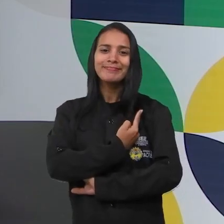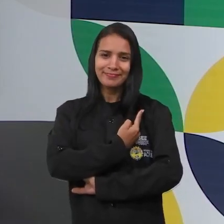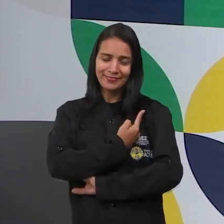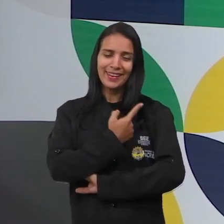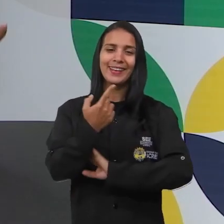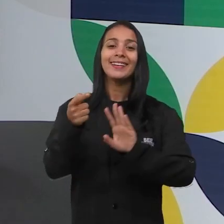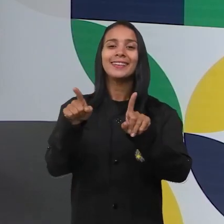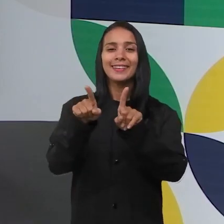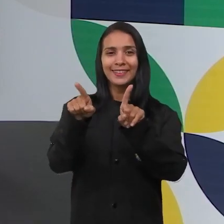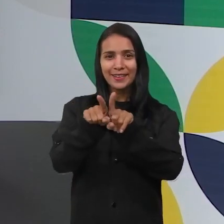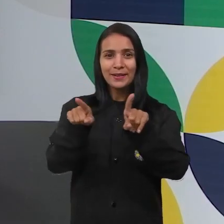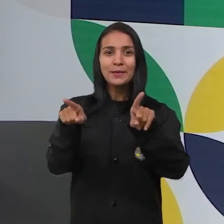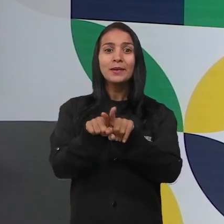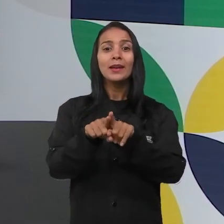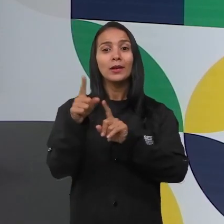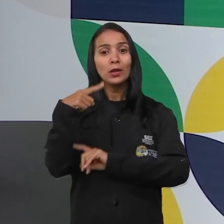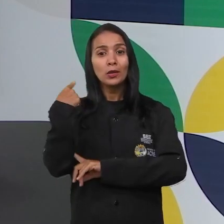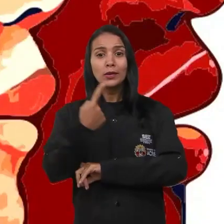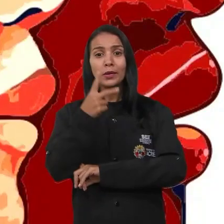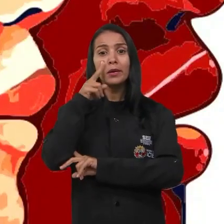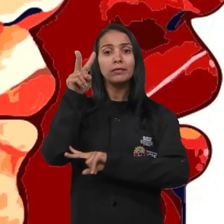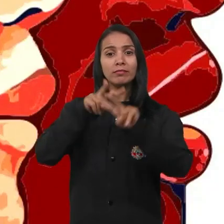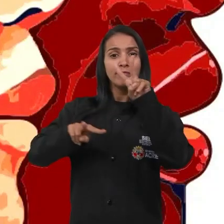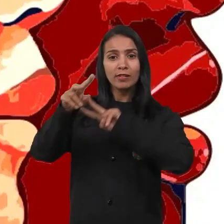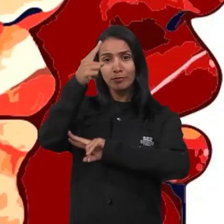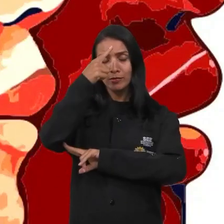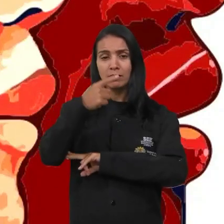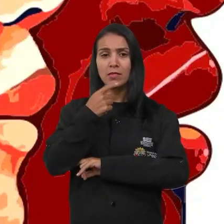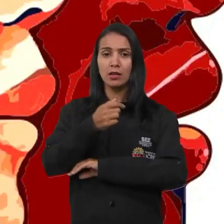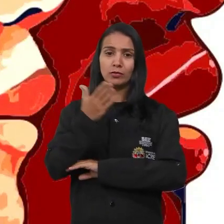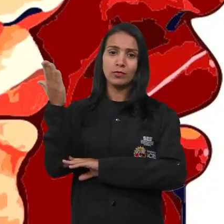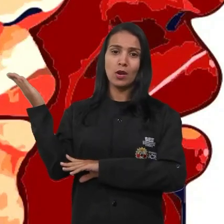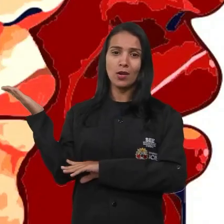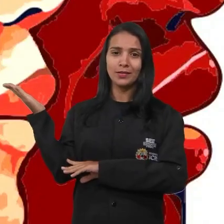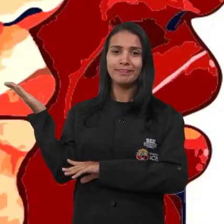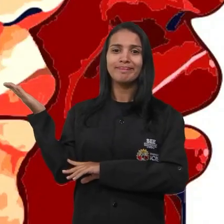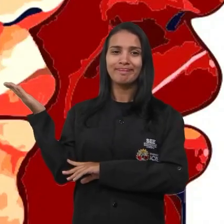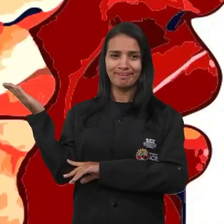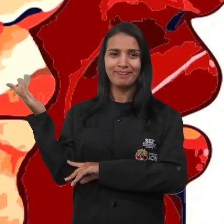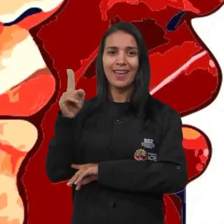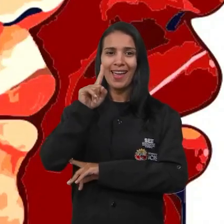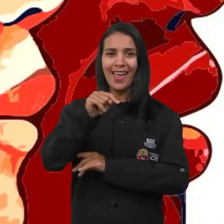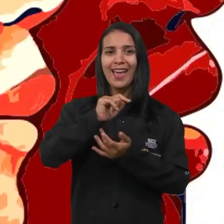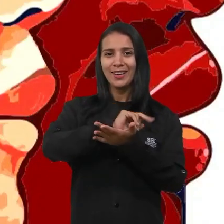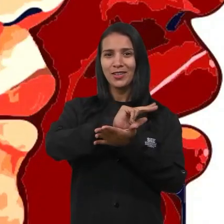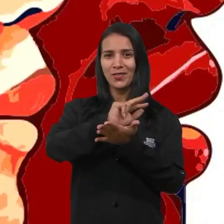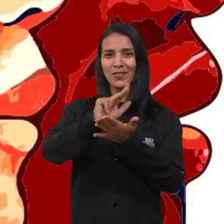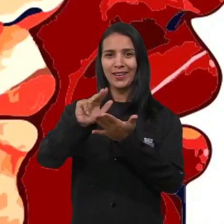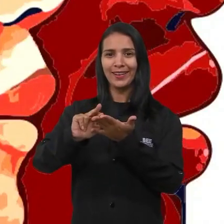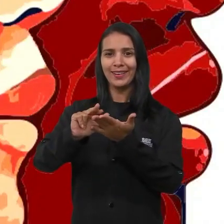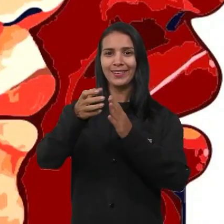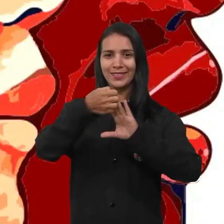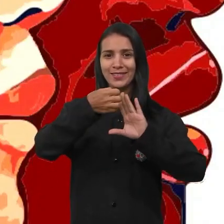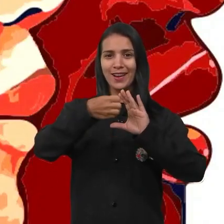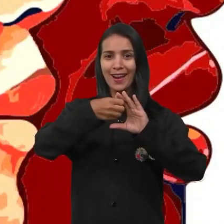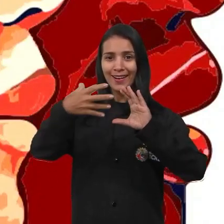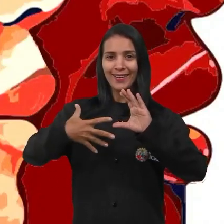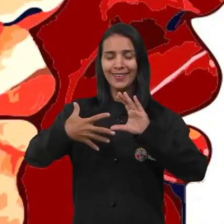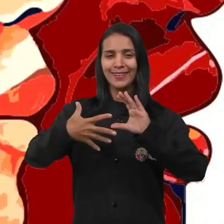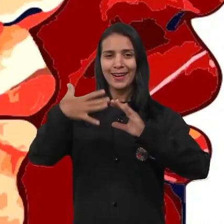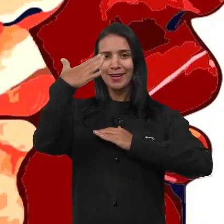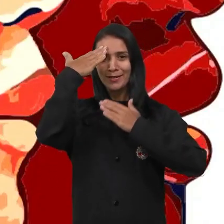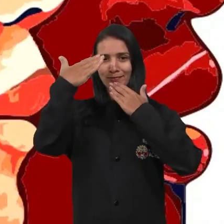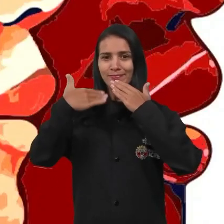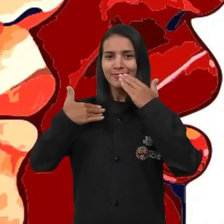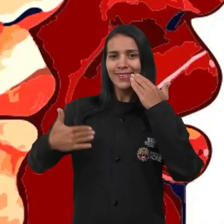aí representado na imagem, pessoal, sim, olha só a diversidade, olha a característica da população. A